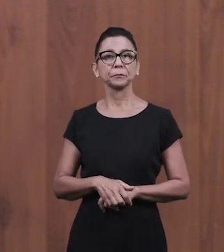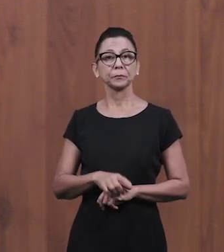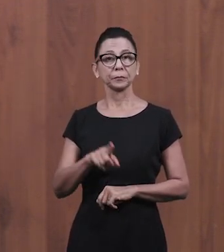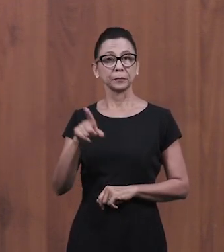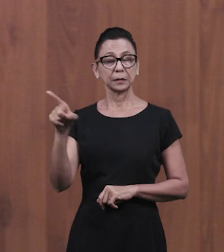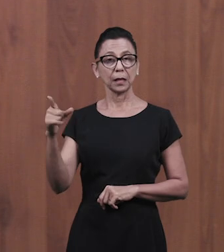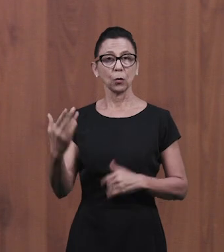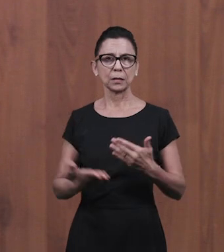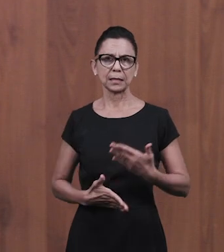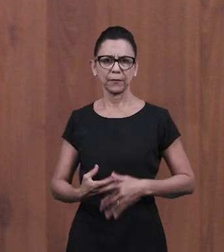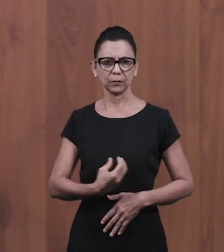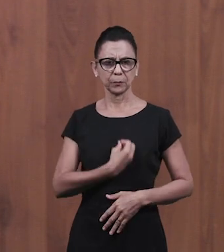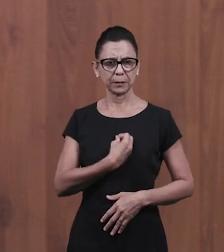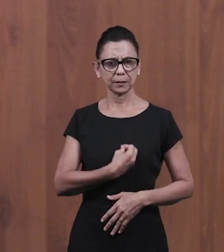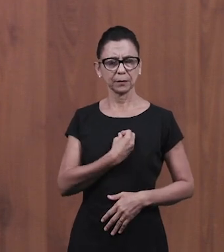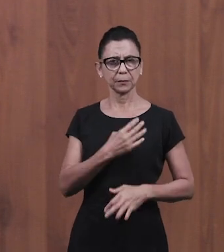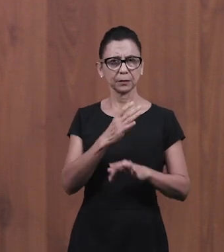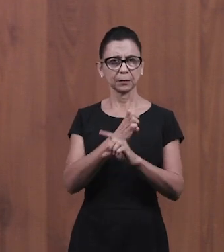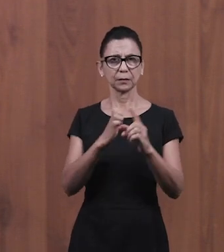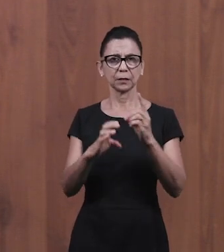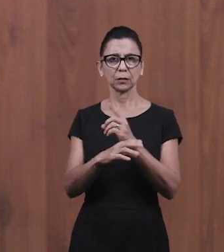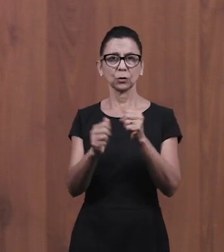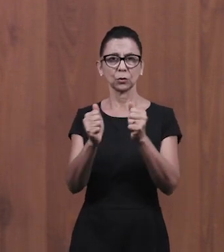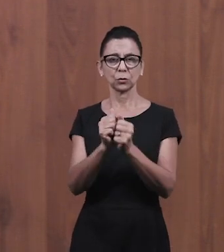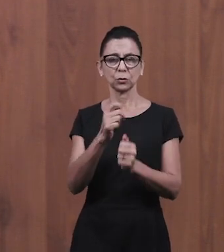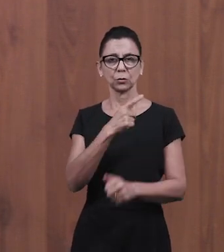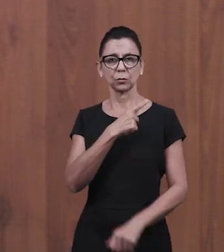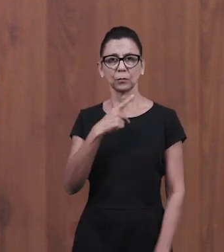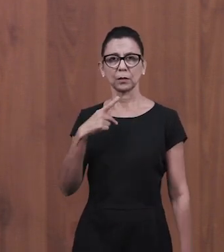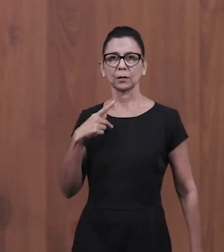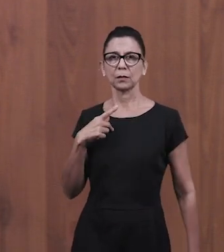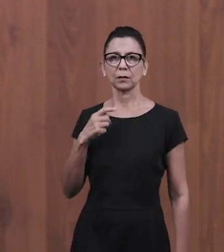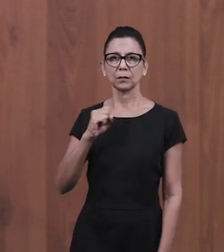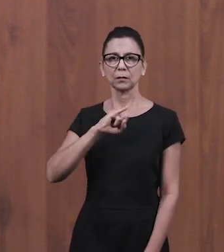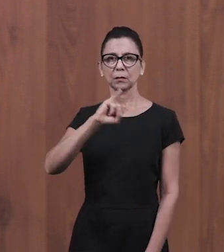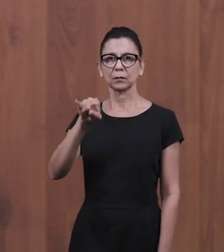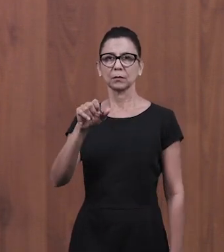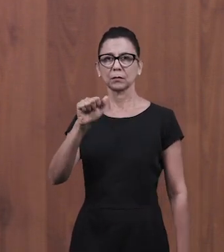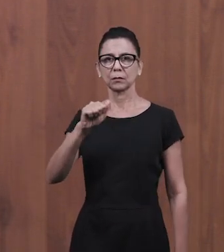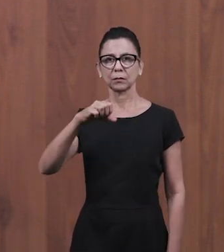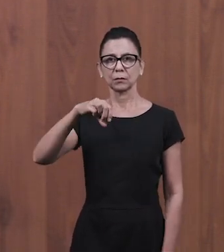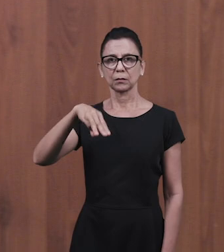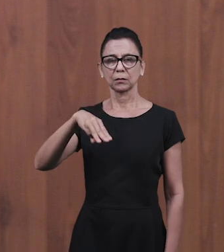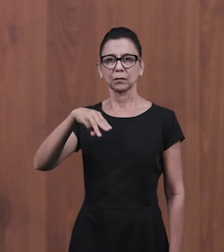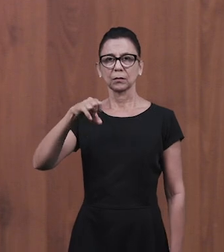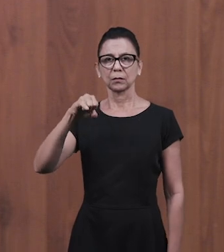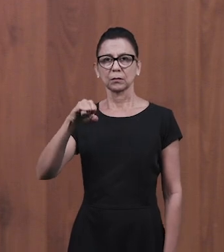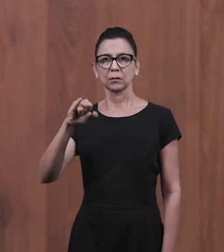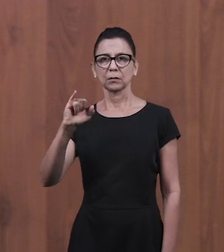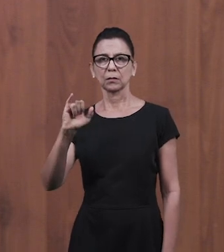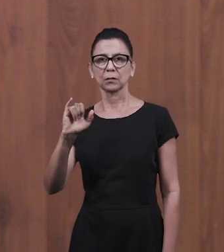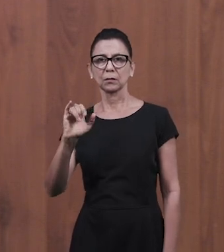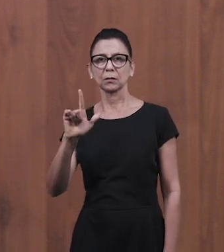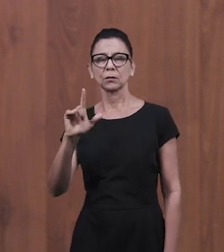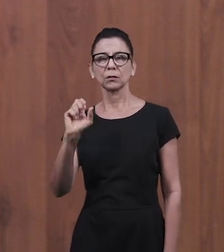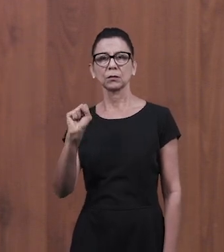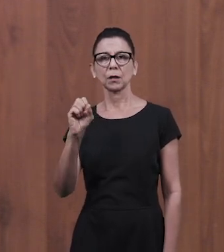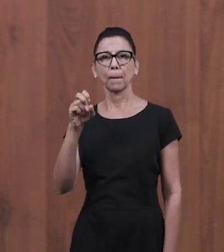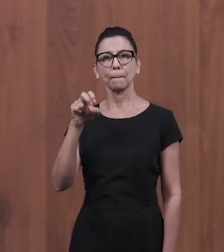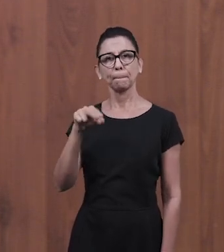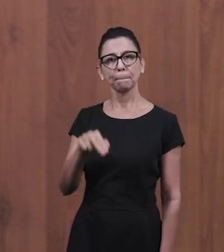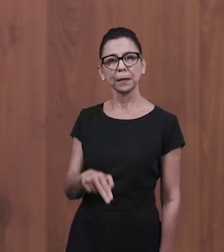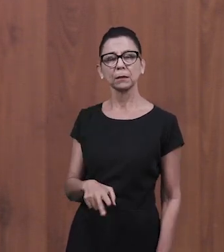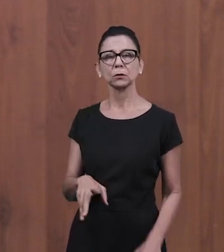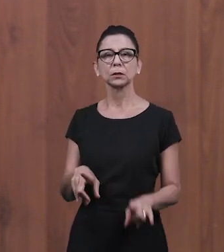e eles fizeram o estudo juntamente com o pastor deles, que é o pastor Jamilson Rodrigues, que vive no Brasil, e também quem